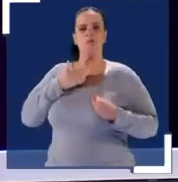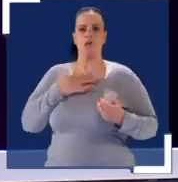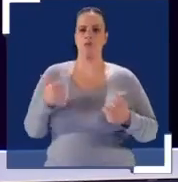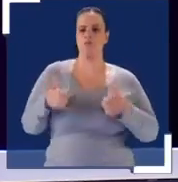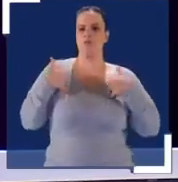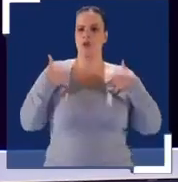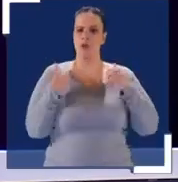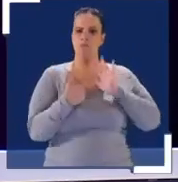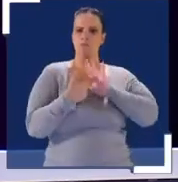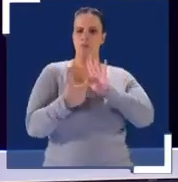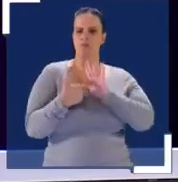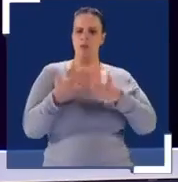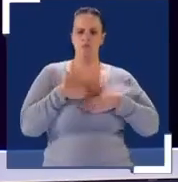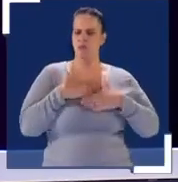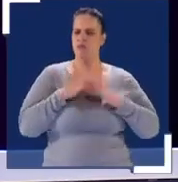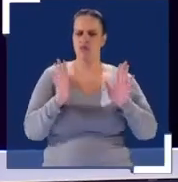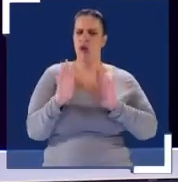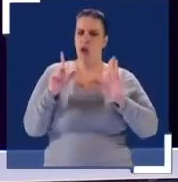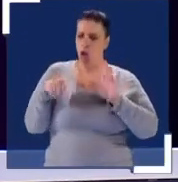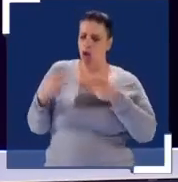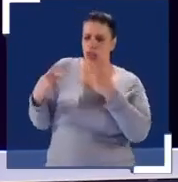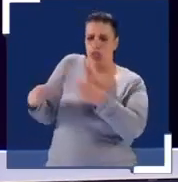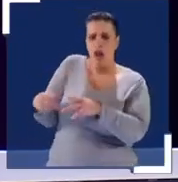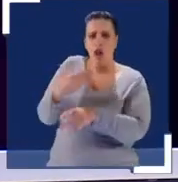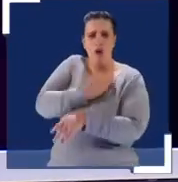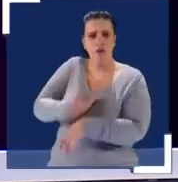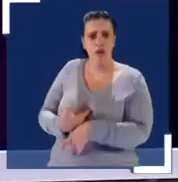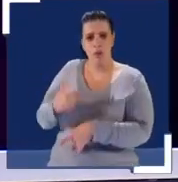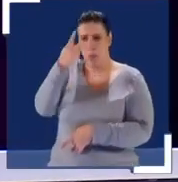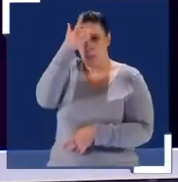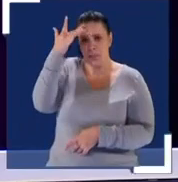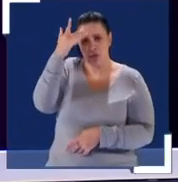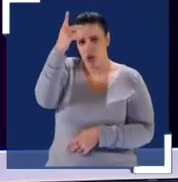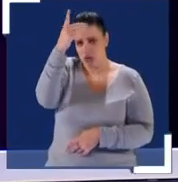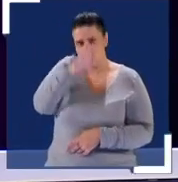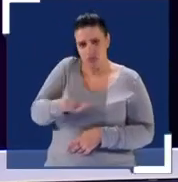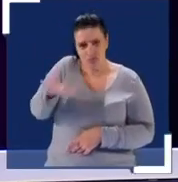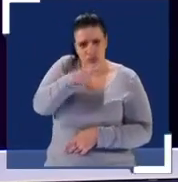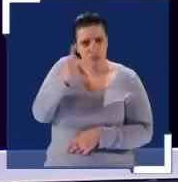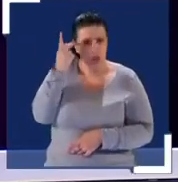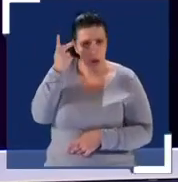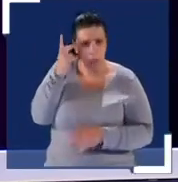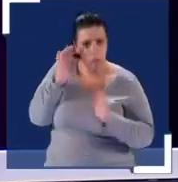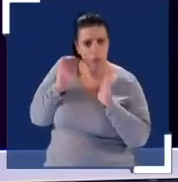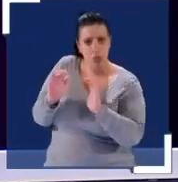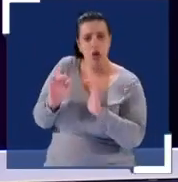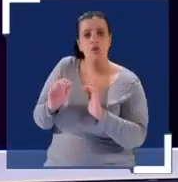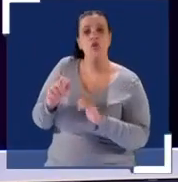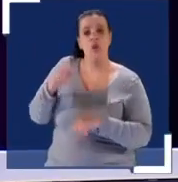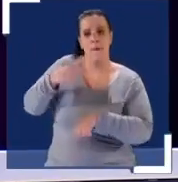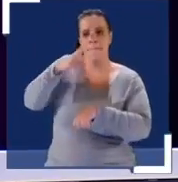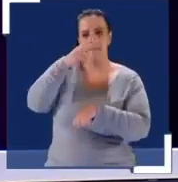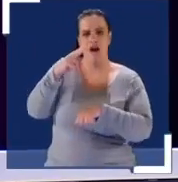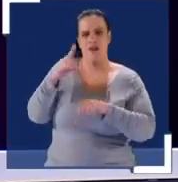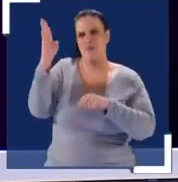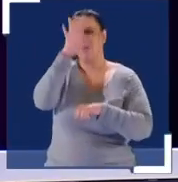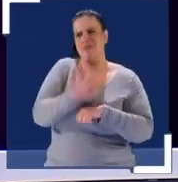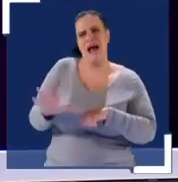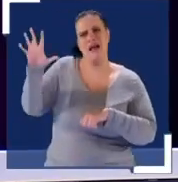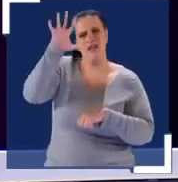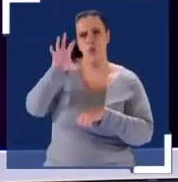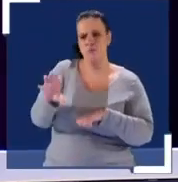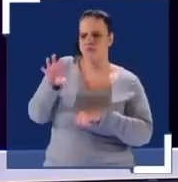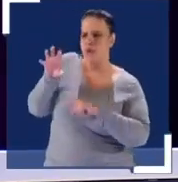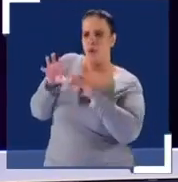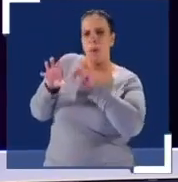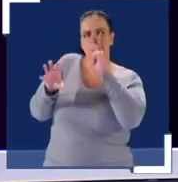não sou egoísta, eu acho que as coisas são do governo, são do povo de São Paulo. São Paulo é um país dentro de um país com muitas conquistas, não é?